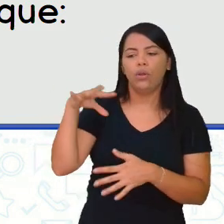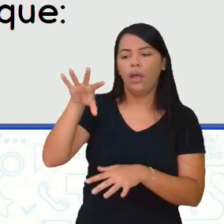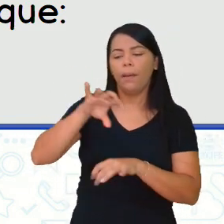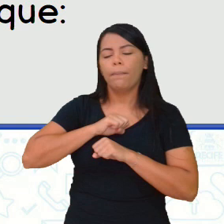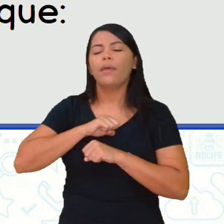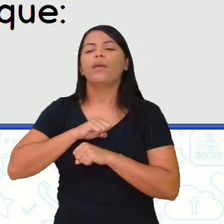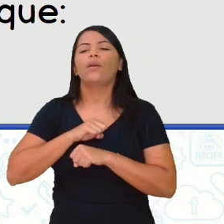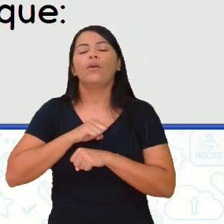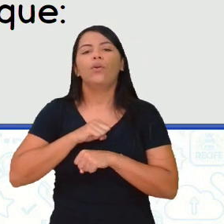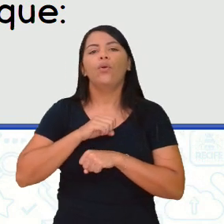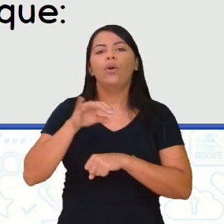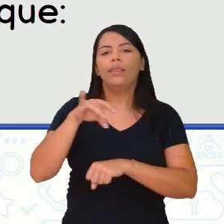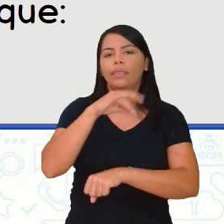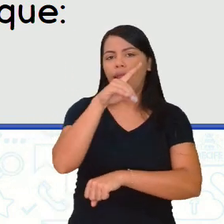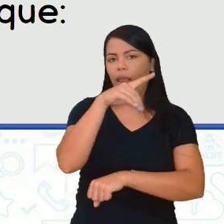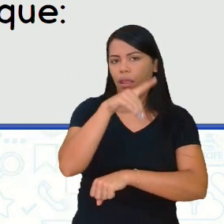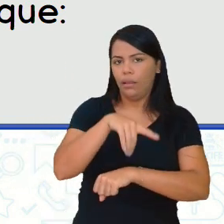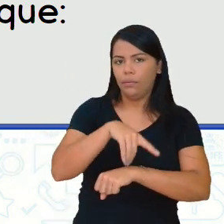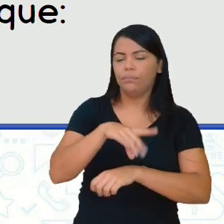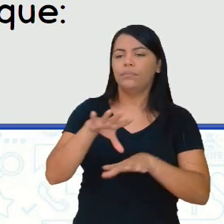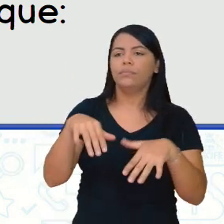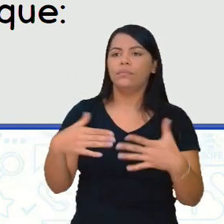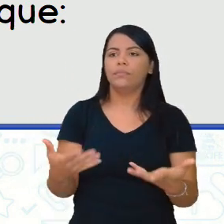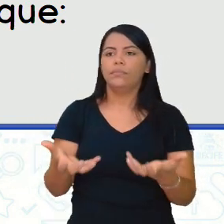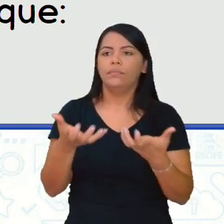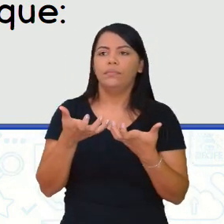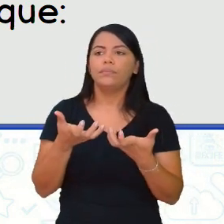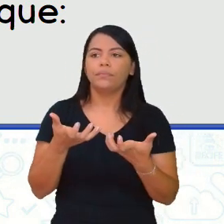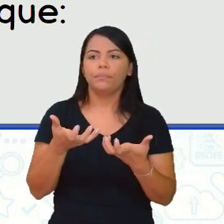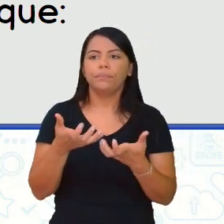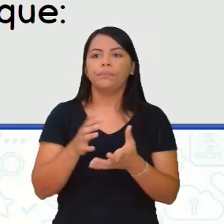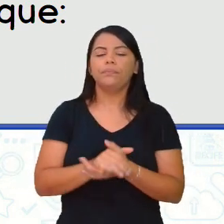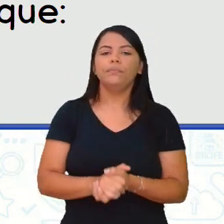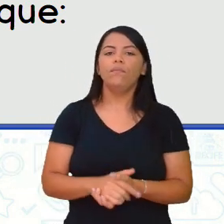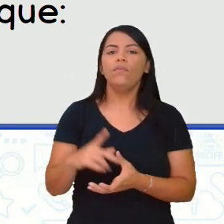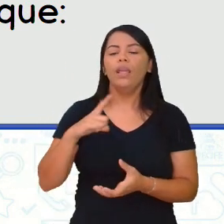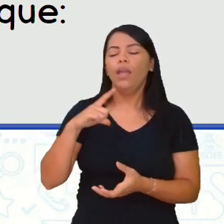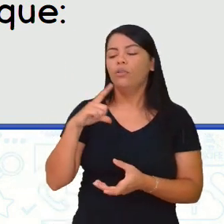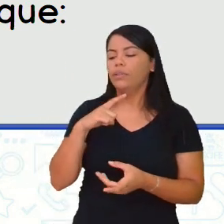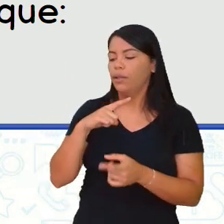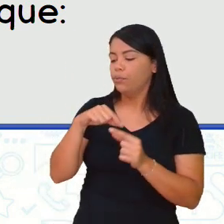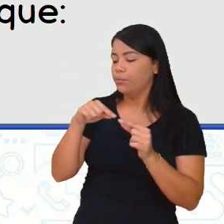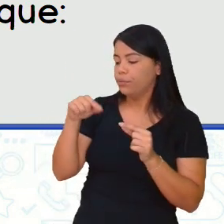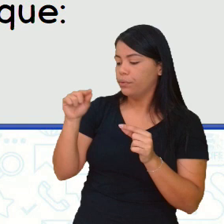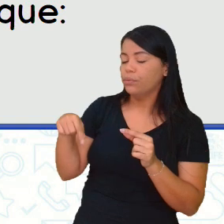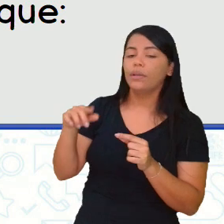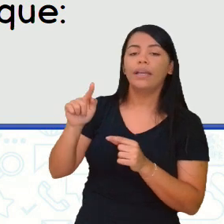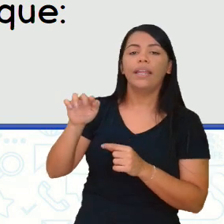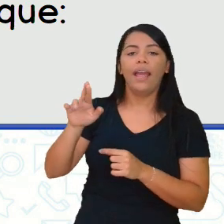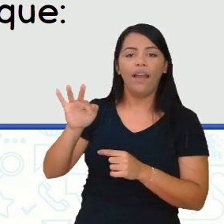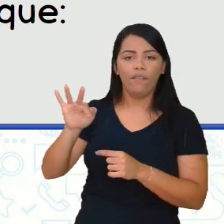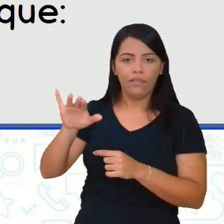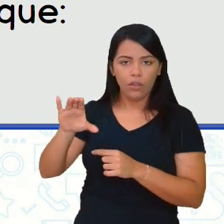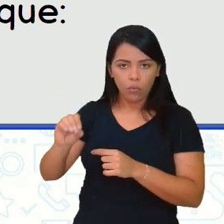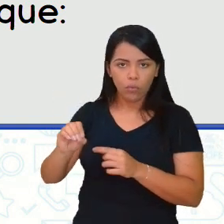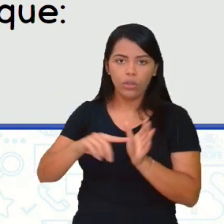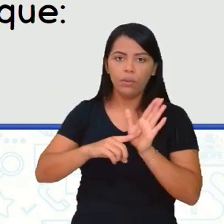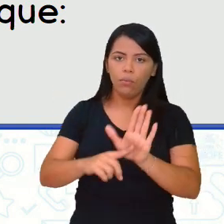temperatura média. Então, eu tenho um gráfico que me traz 3 informações